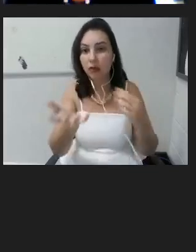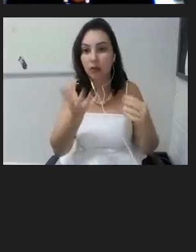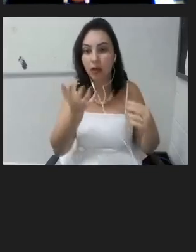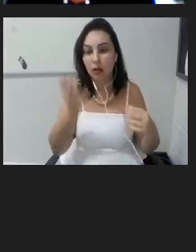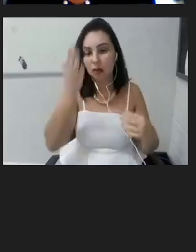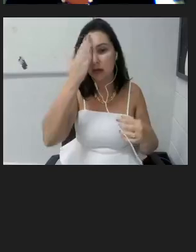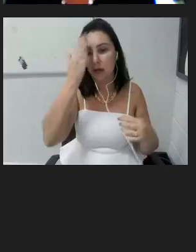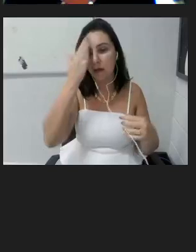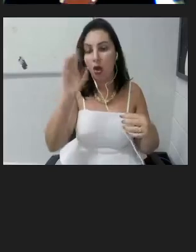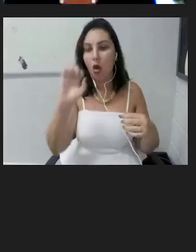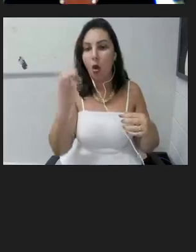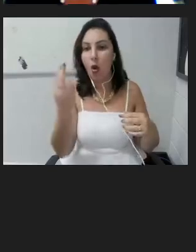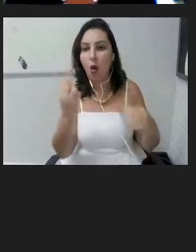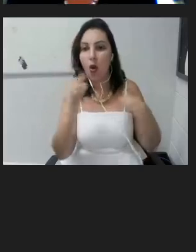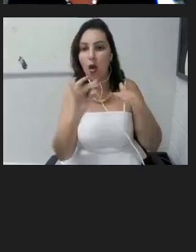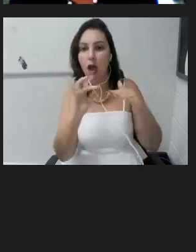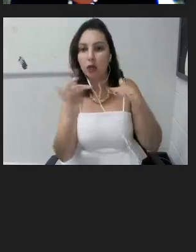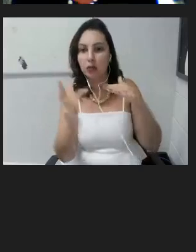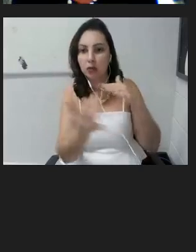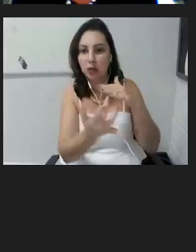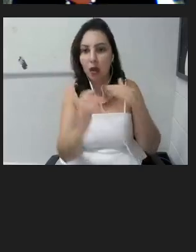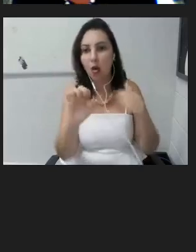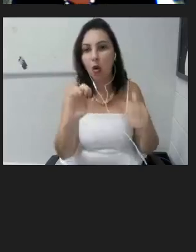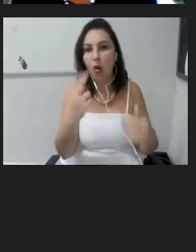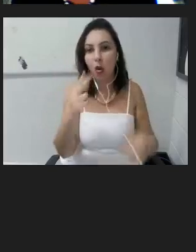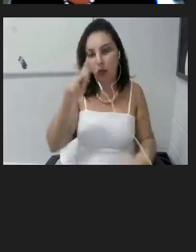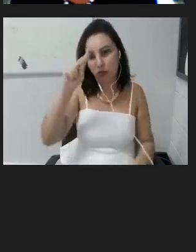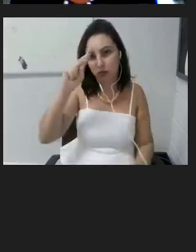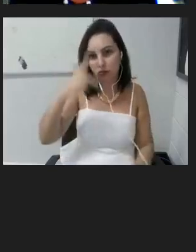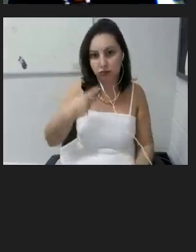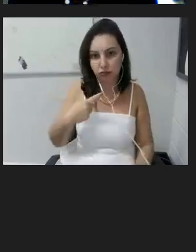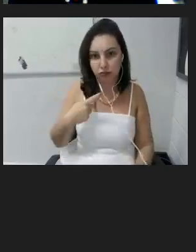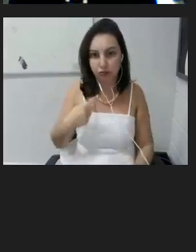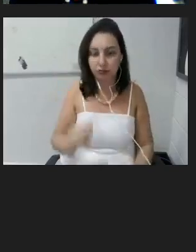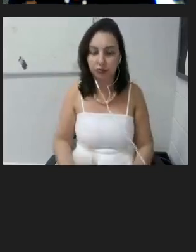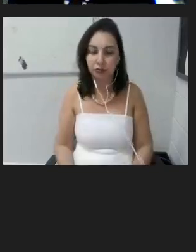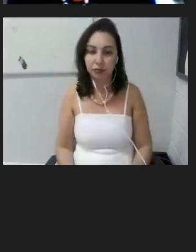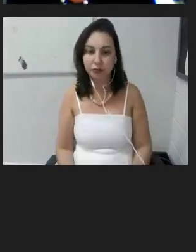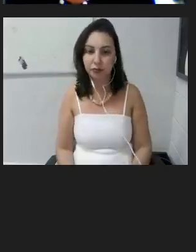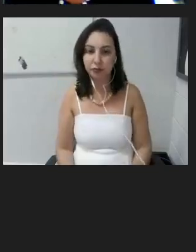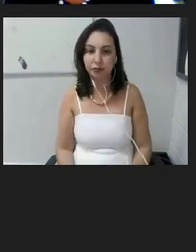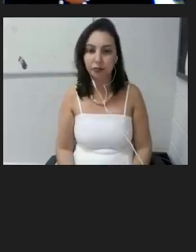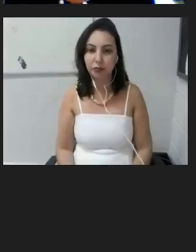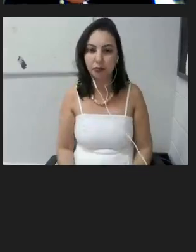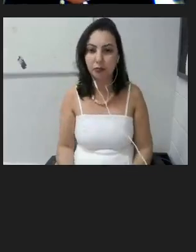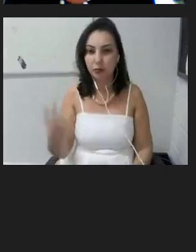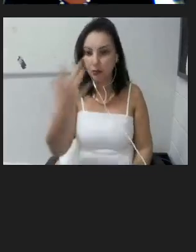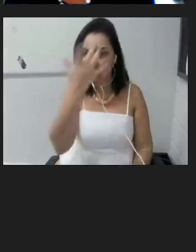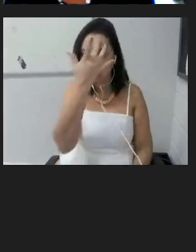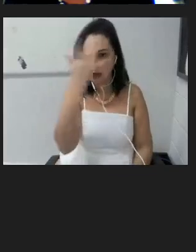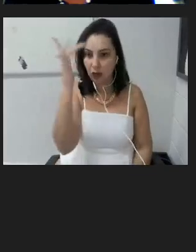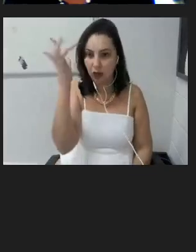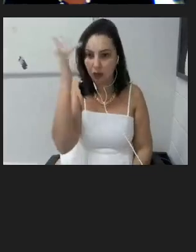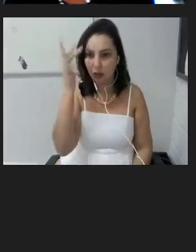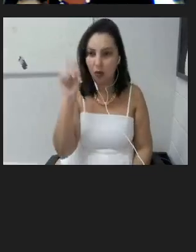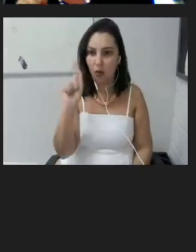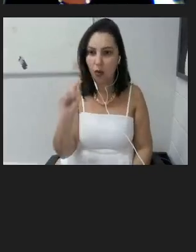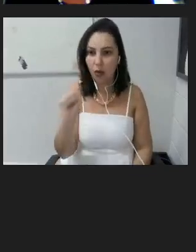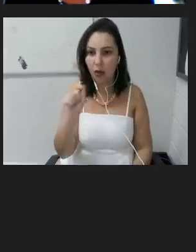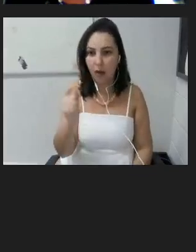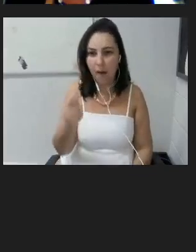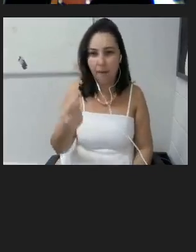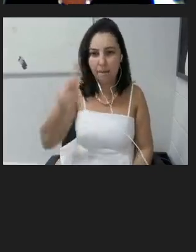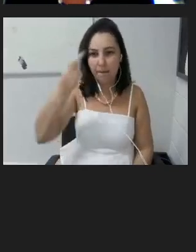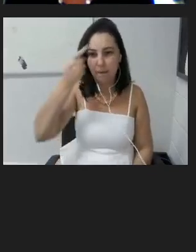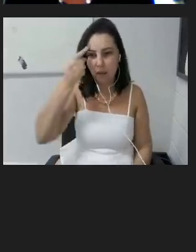redes sociais, seja por nós mesmos. A saúde mental implica pensar